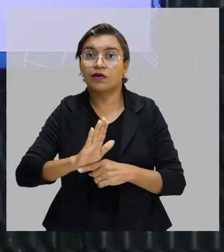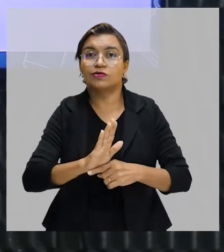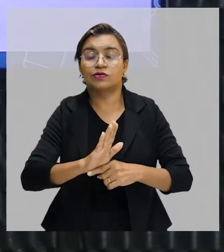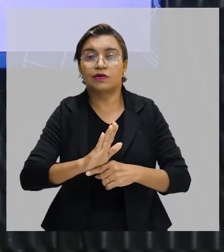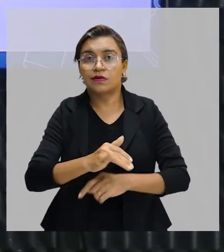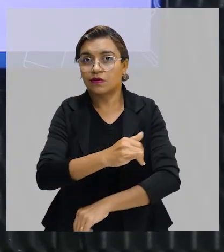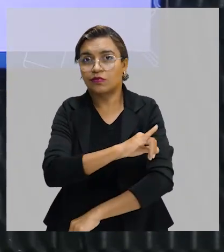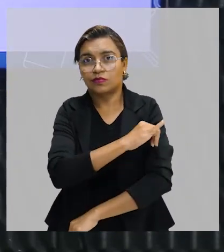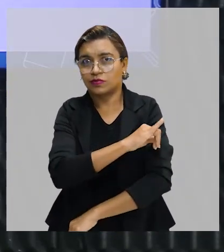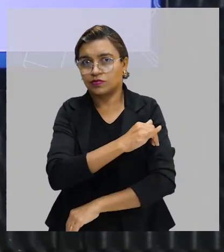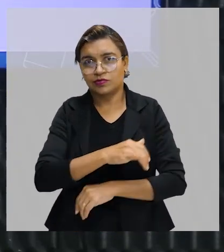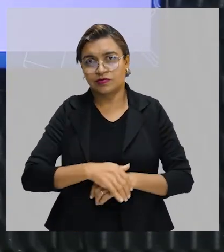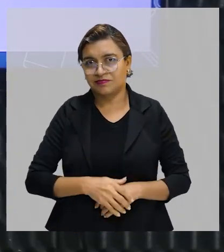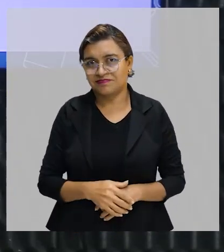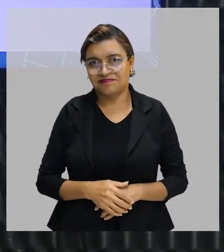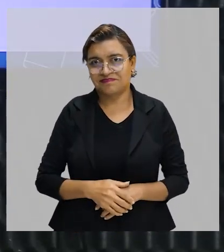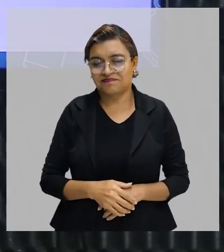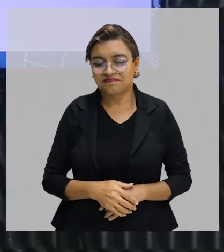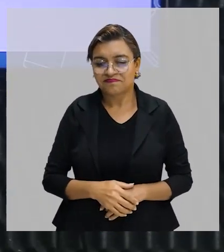por exemplo. Ok?